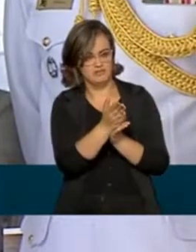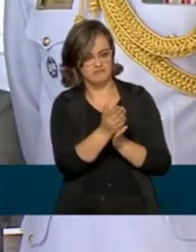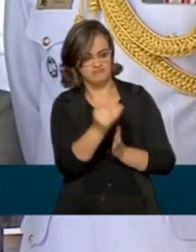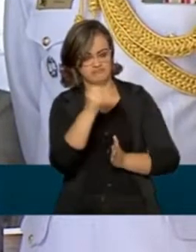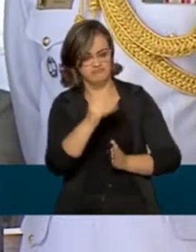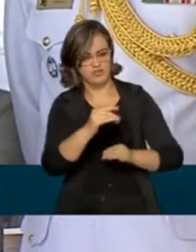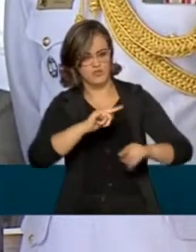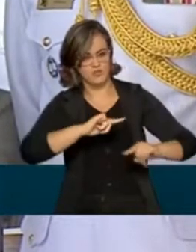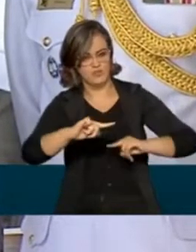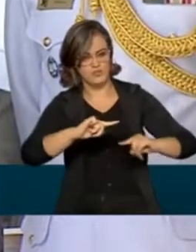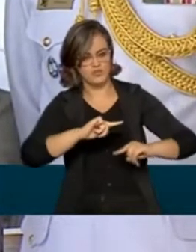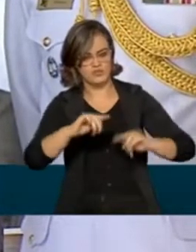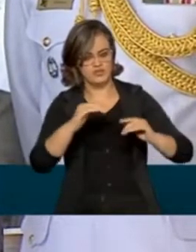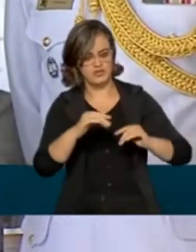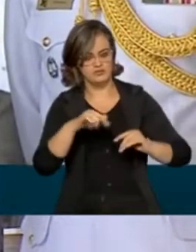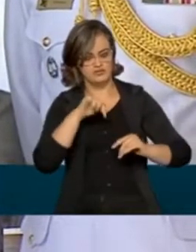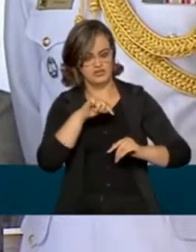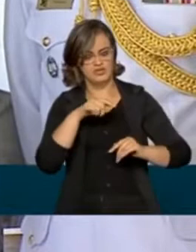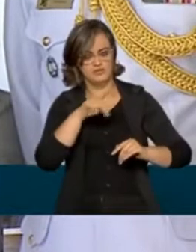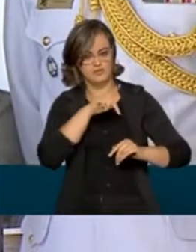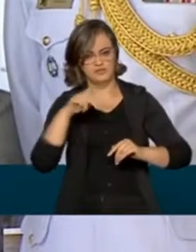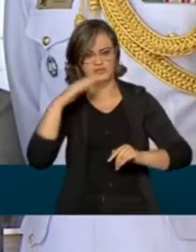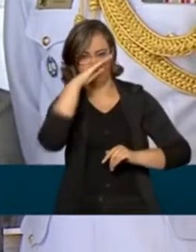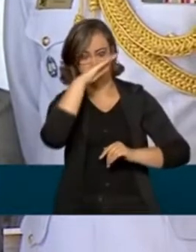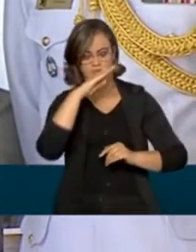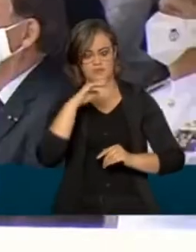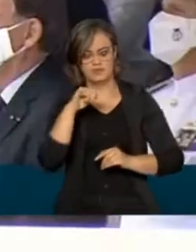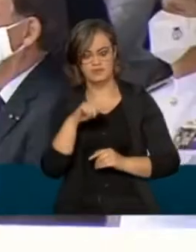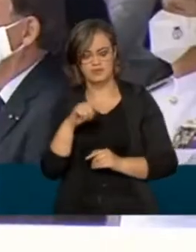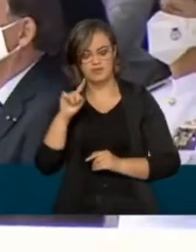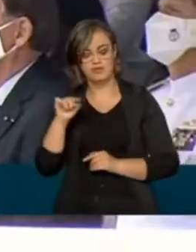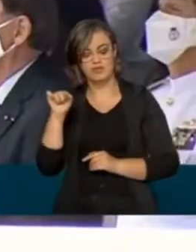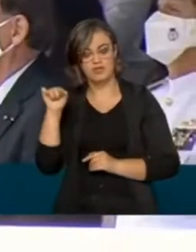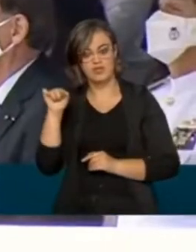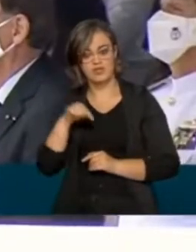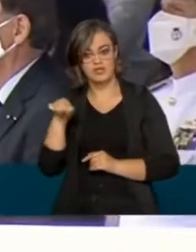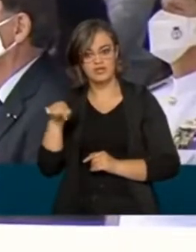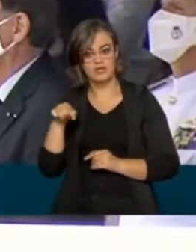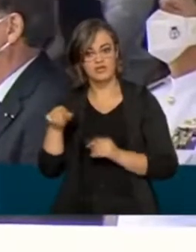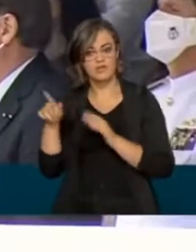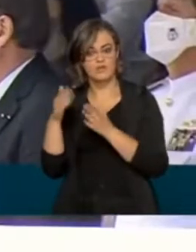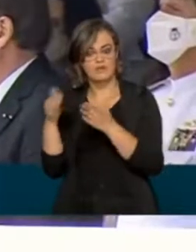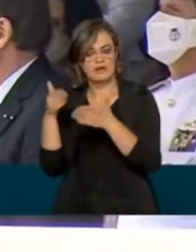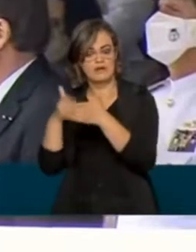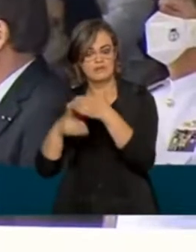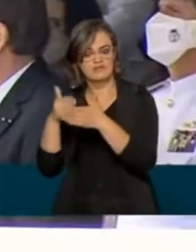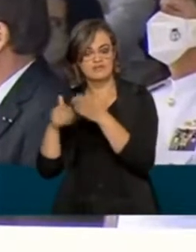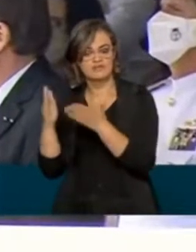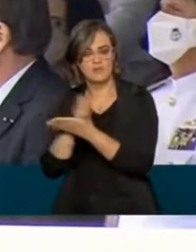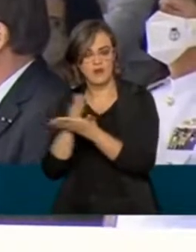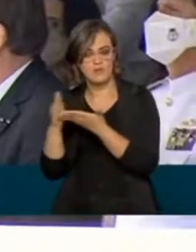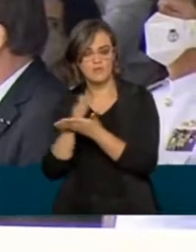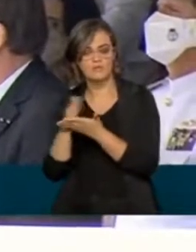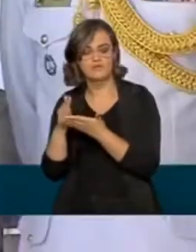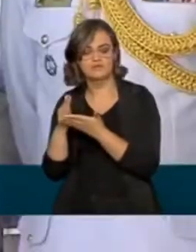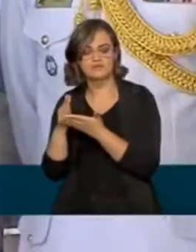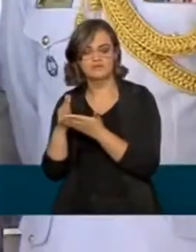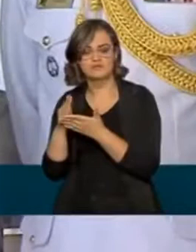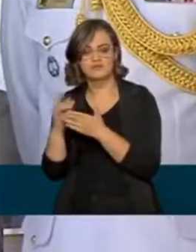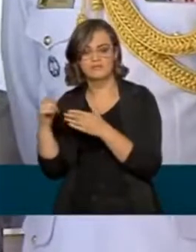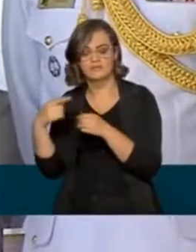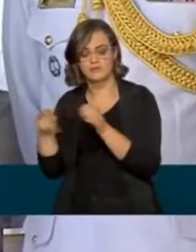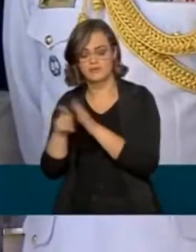a autoridade suprema do Presidente da República e com a destinação delimitada no campo das quatro linhas